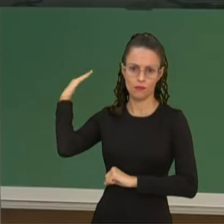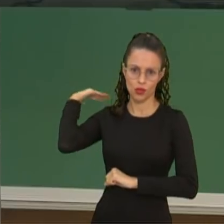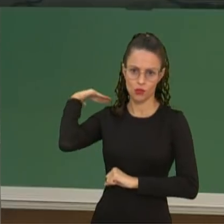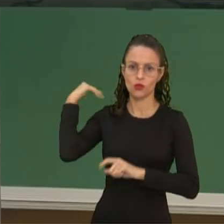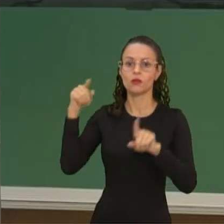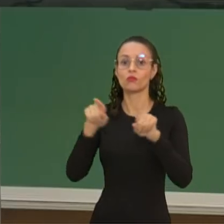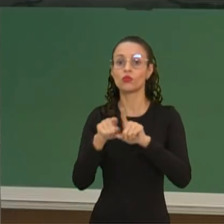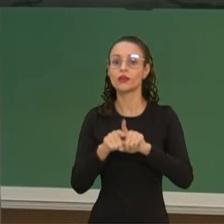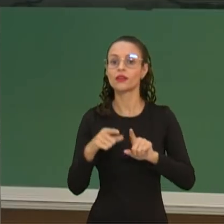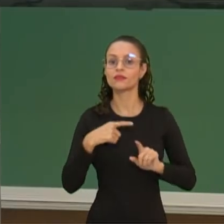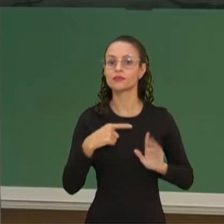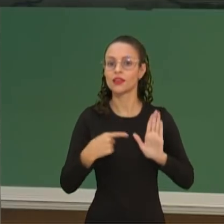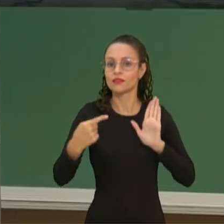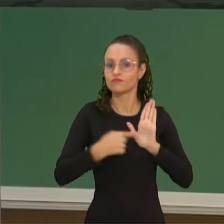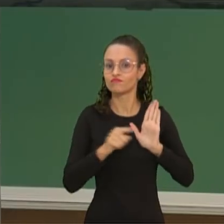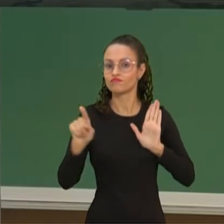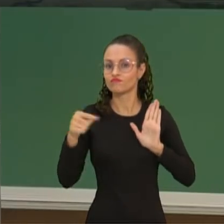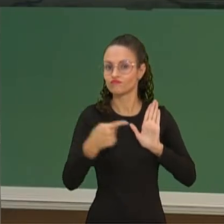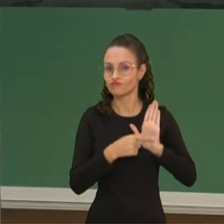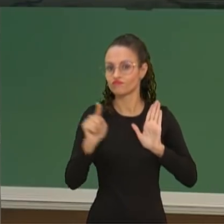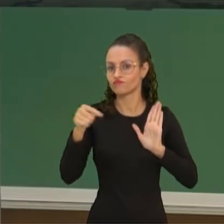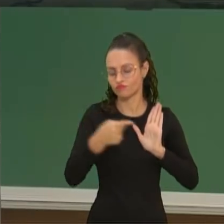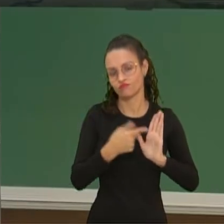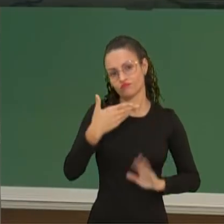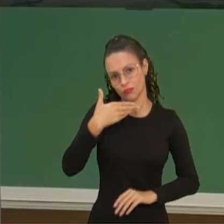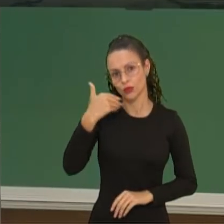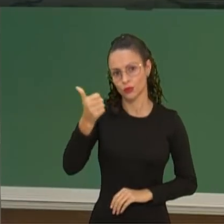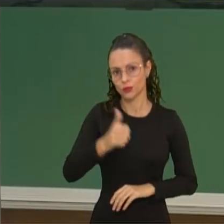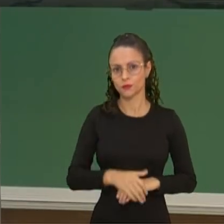temos uma imunidade muito melhor.